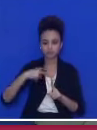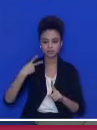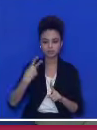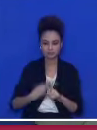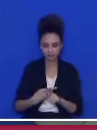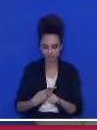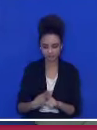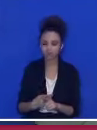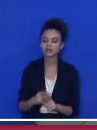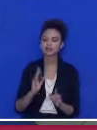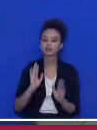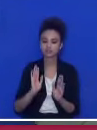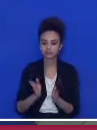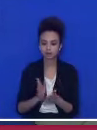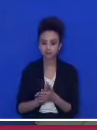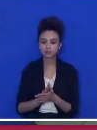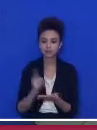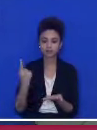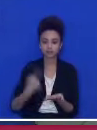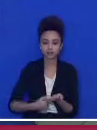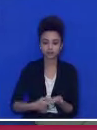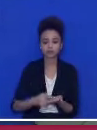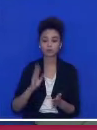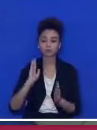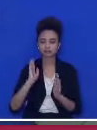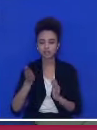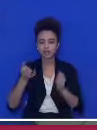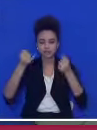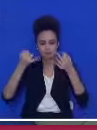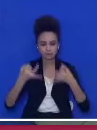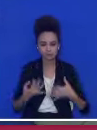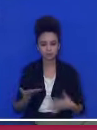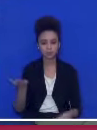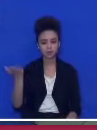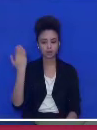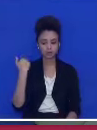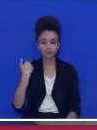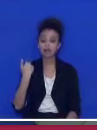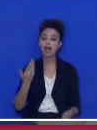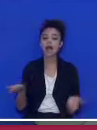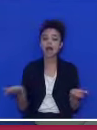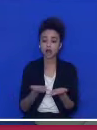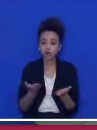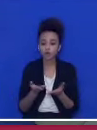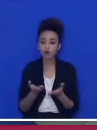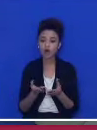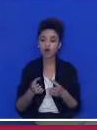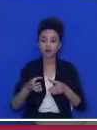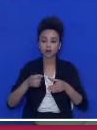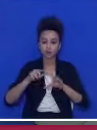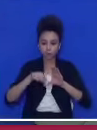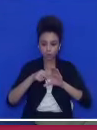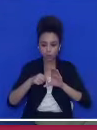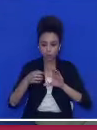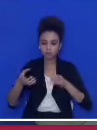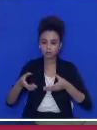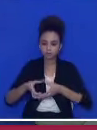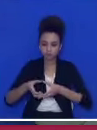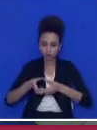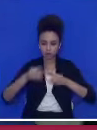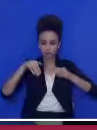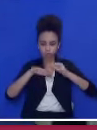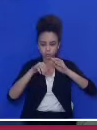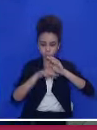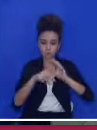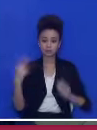realizado, validado por nossos auditores. Conforme explicamos, agora o Globo será reabastecido para o segundo sorteio. O Walter, nosso colega da Caixa, a Priscila,